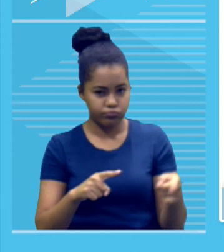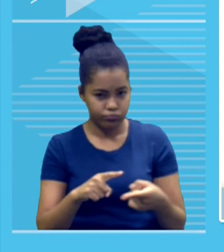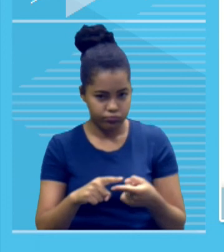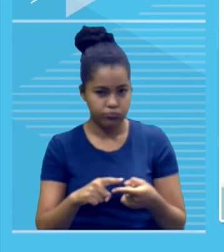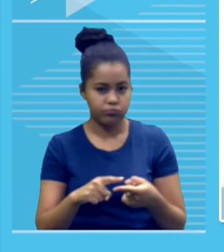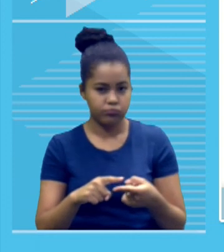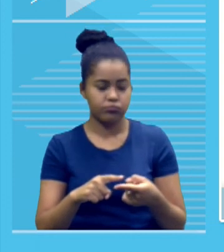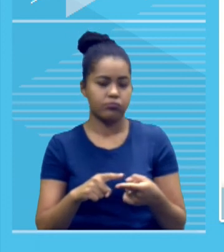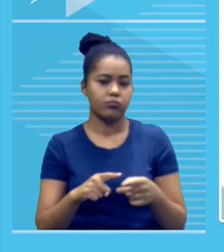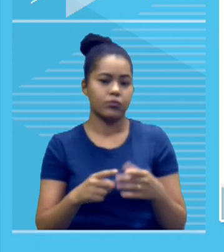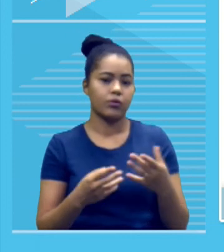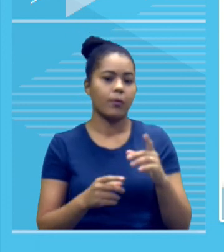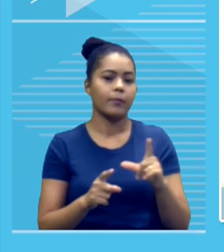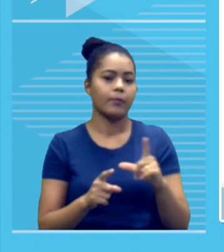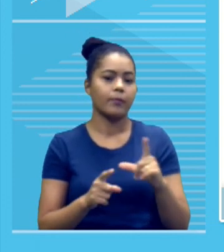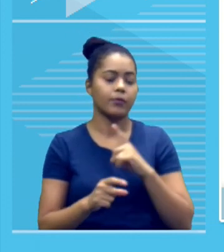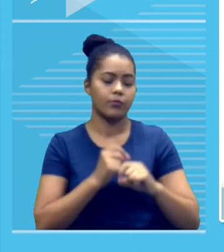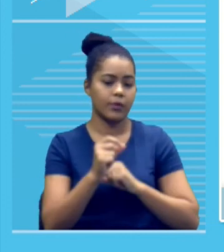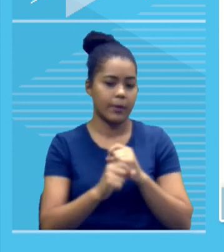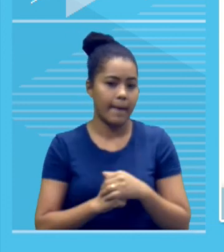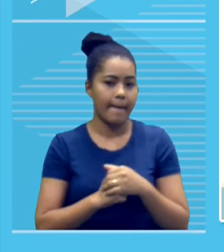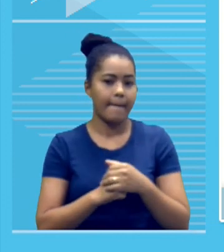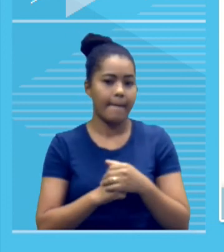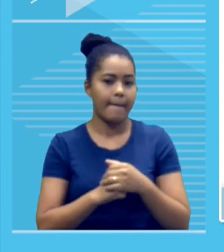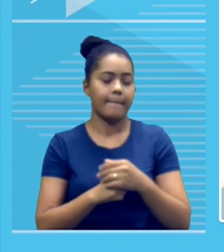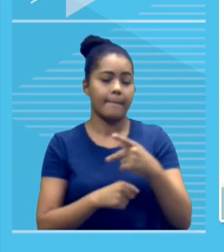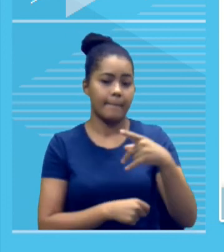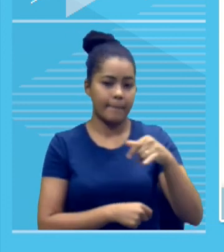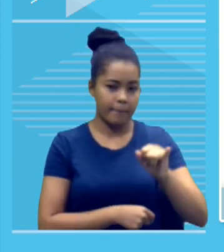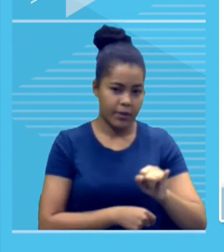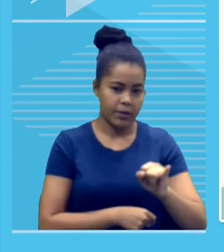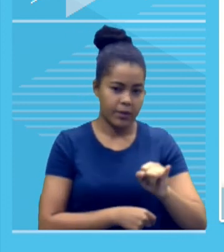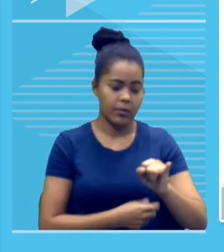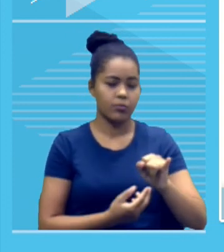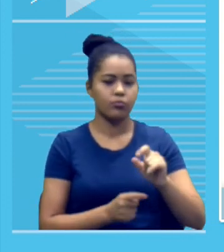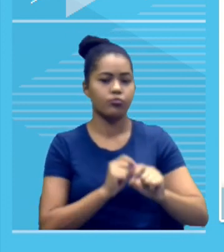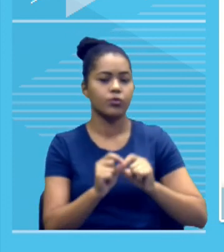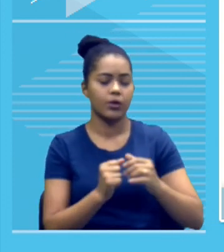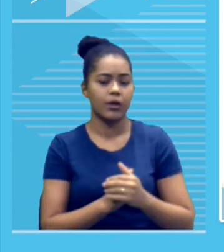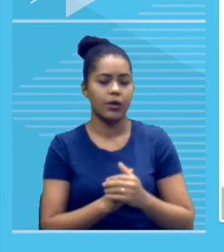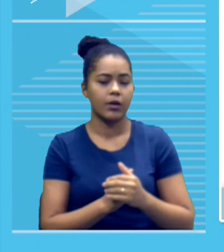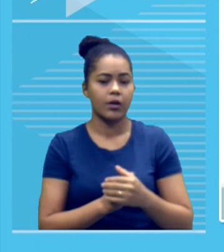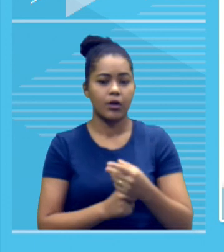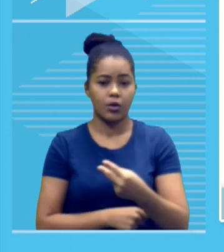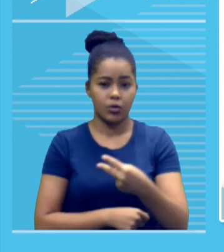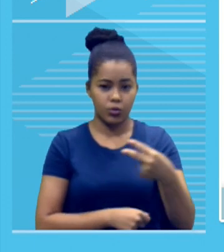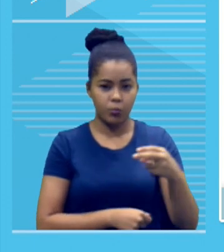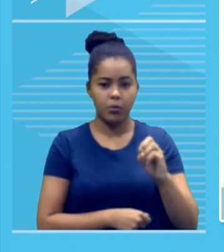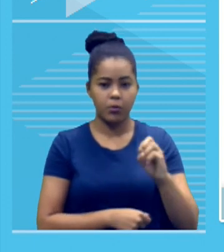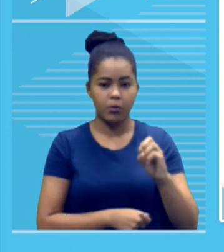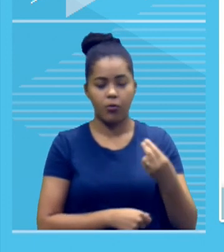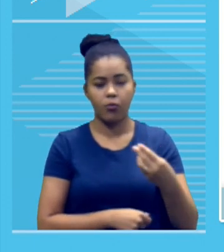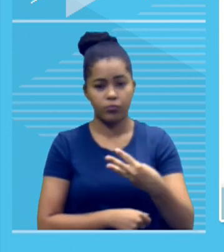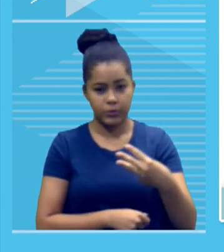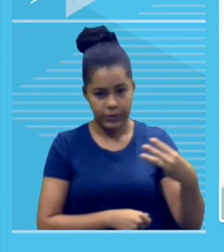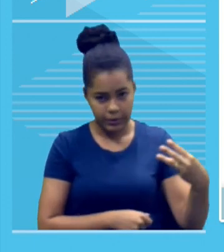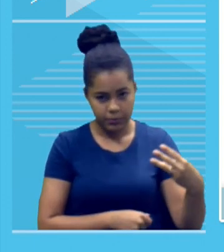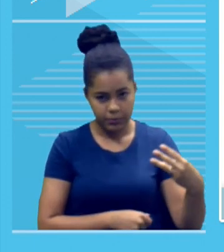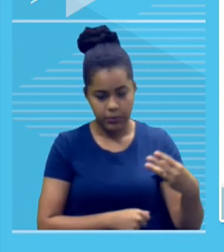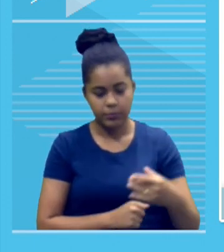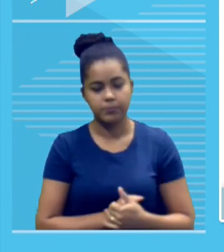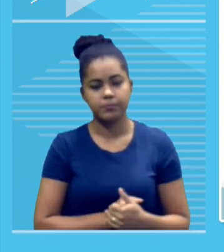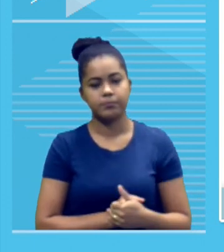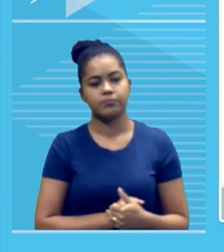É a ligação dupla ou tripla. Para que haja reação de adição, o composto tem que ser insaturado,